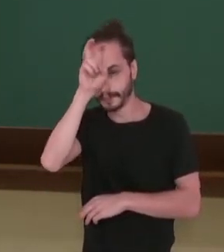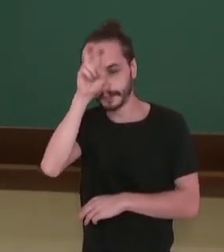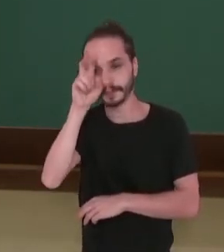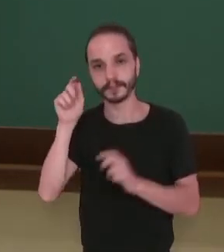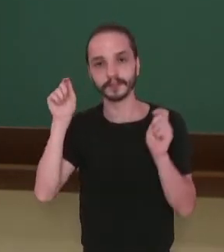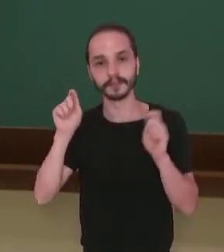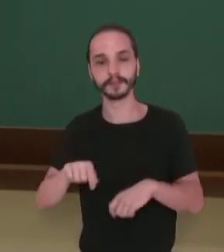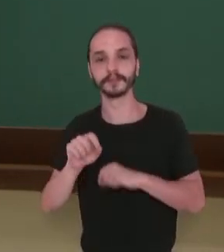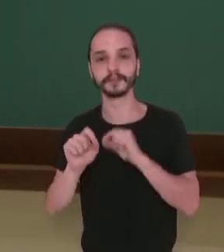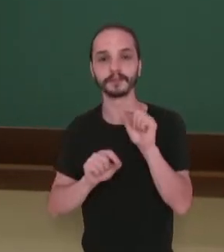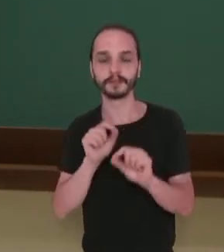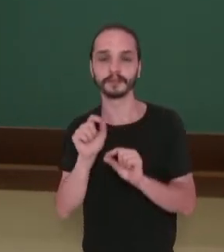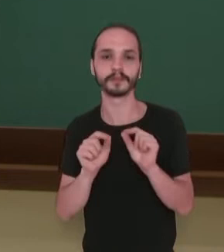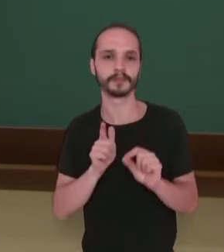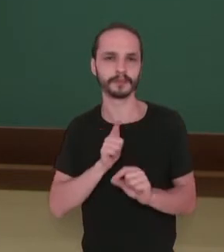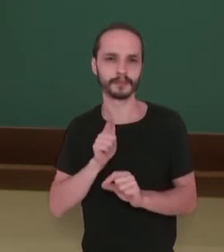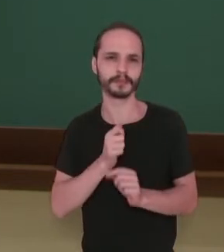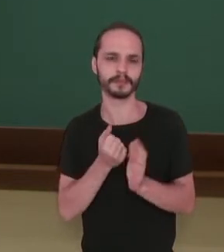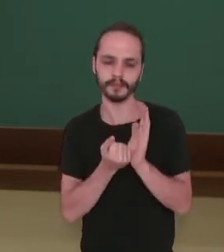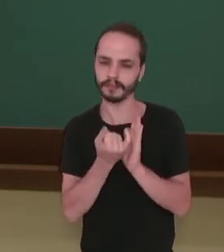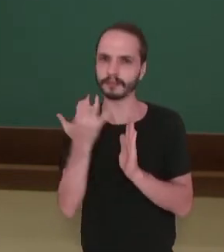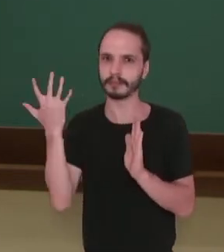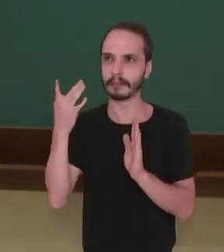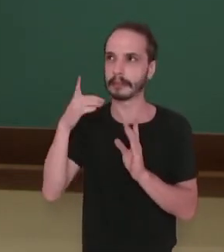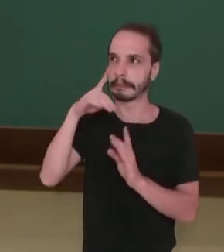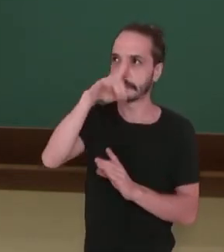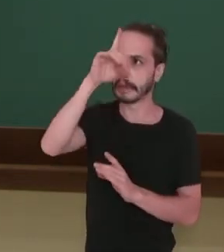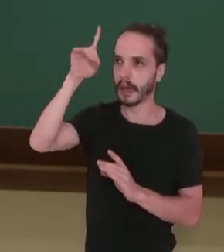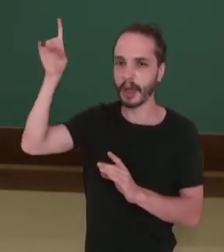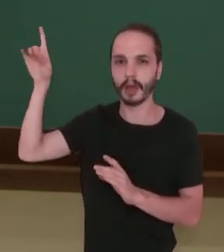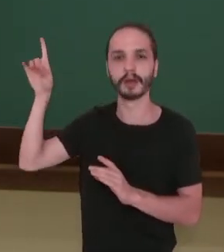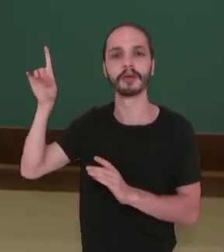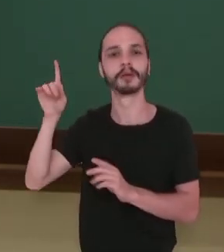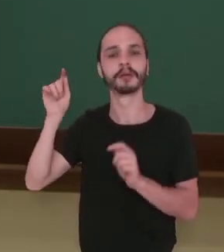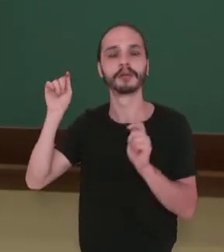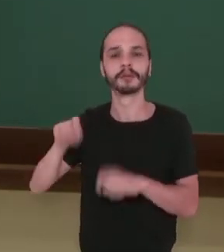eles tinham inúmeras divindades. E uma das formas